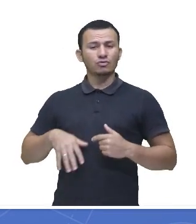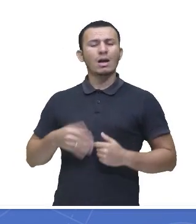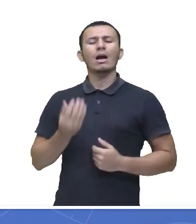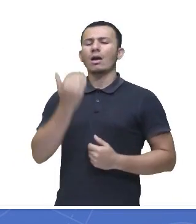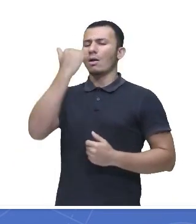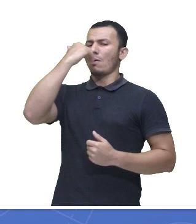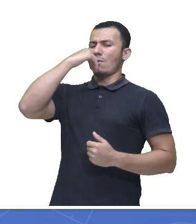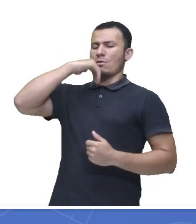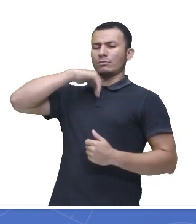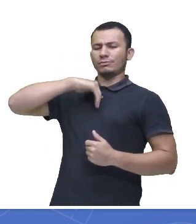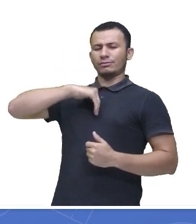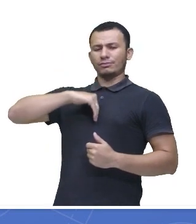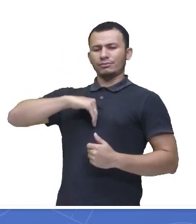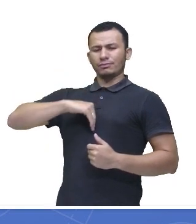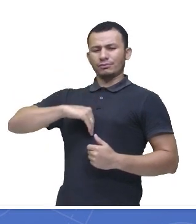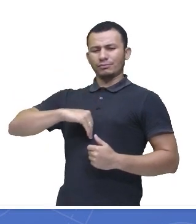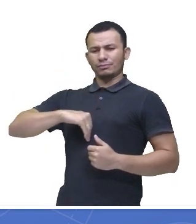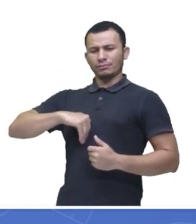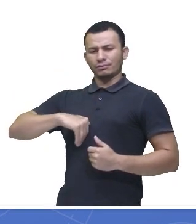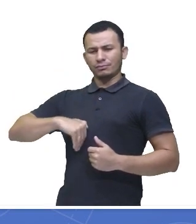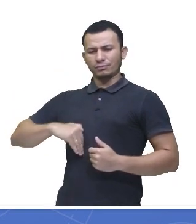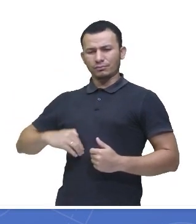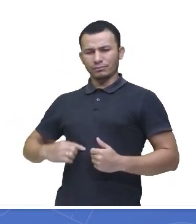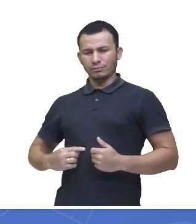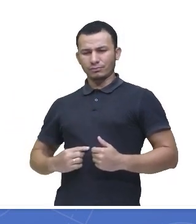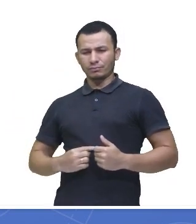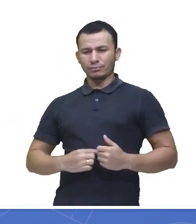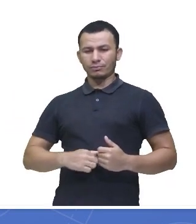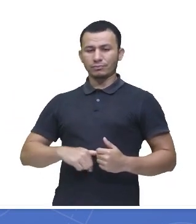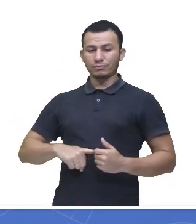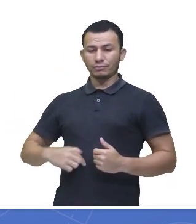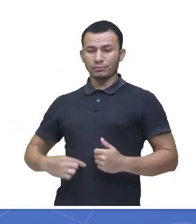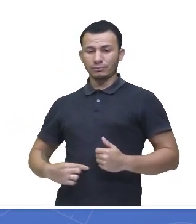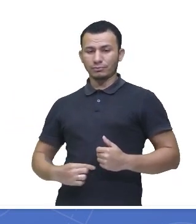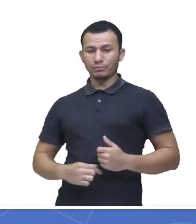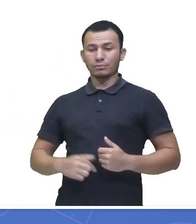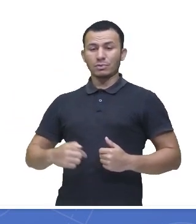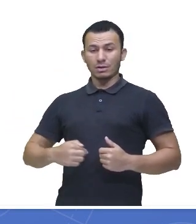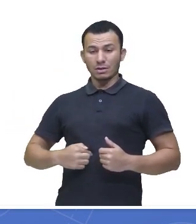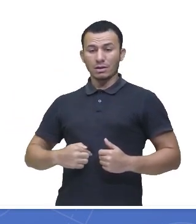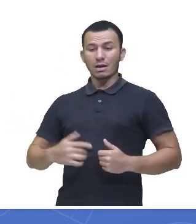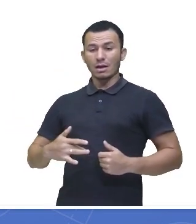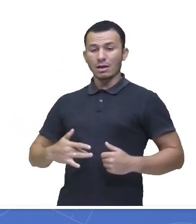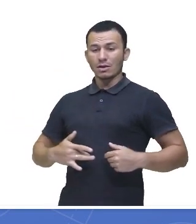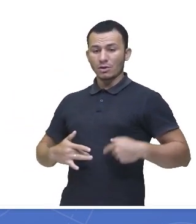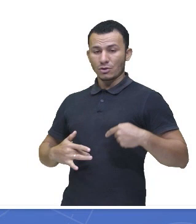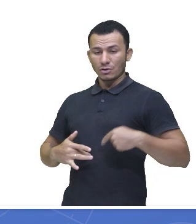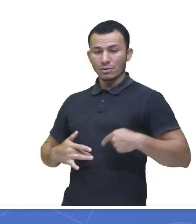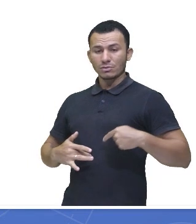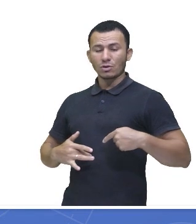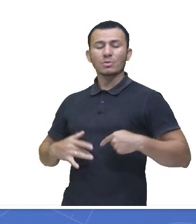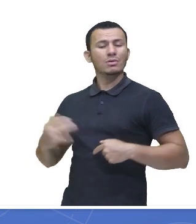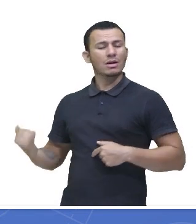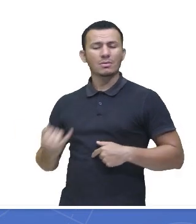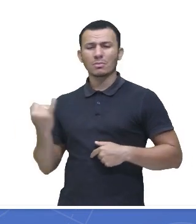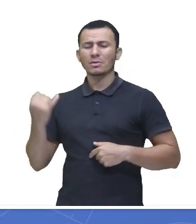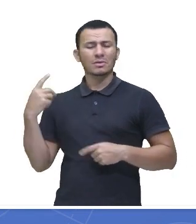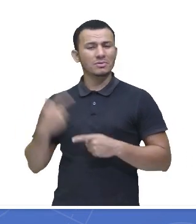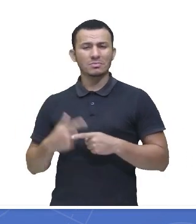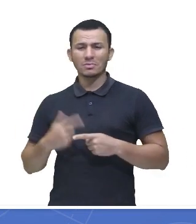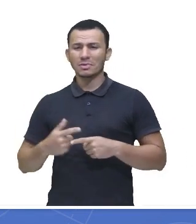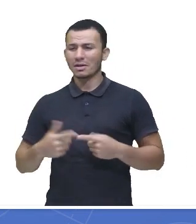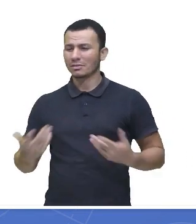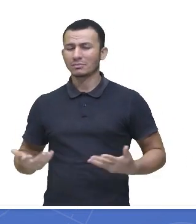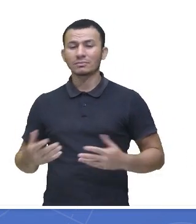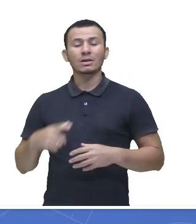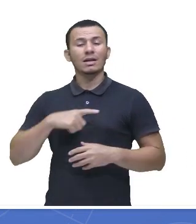bolo alimentar chegou lá no meu estômago, ok? Chegou aqui no meu estômago. O estômago ele é importantíssimo, porque ele